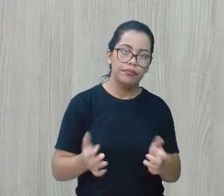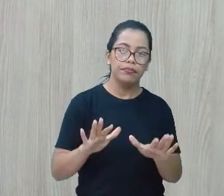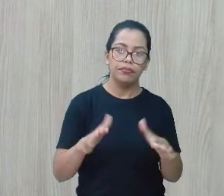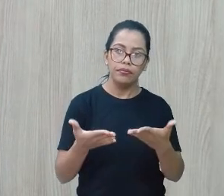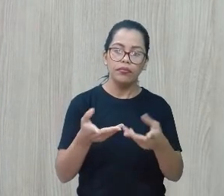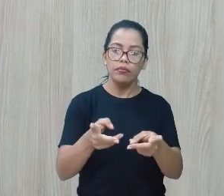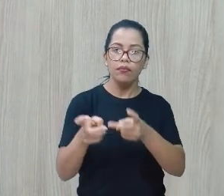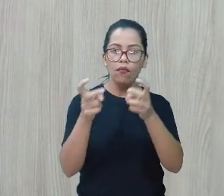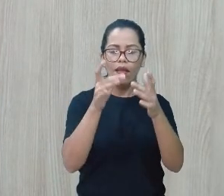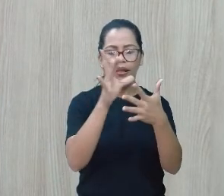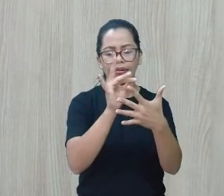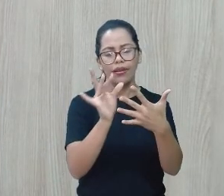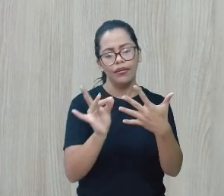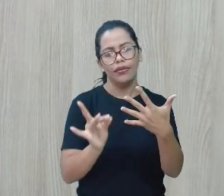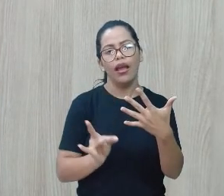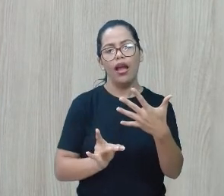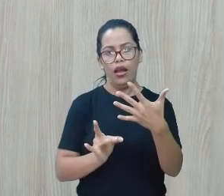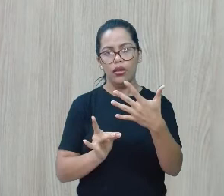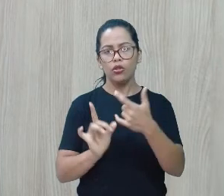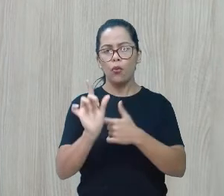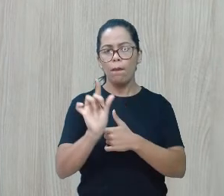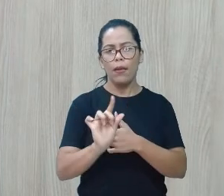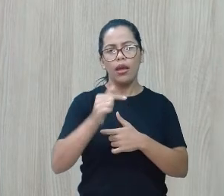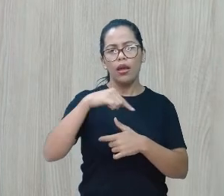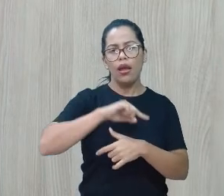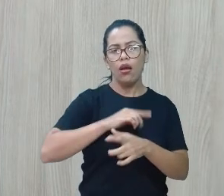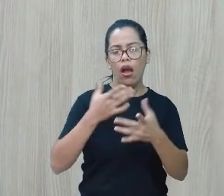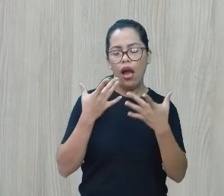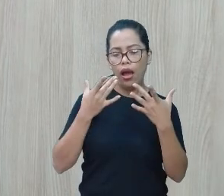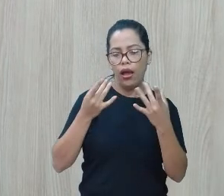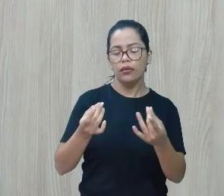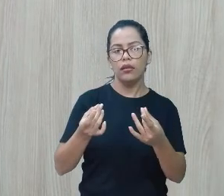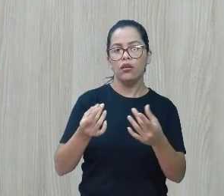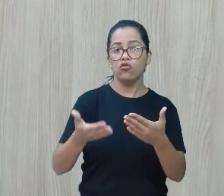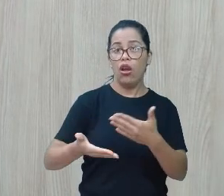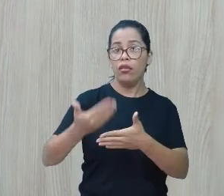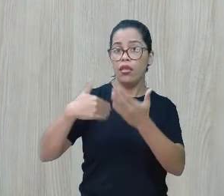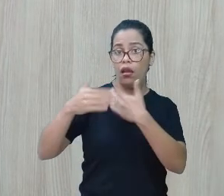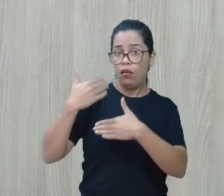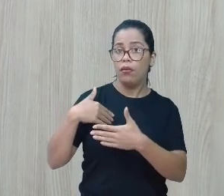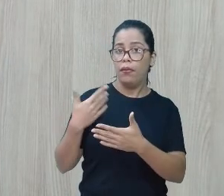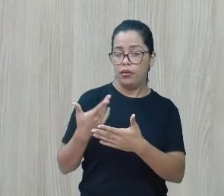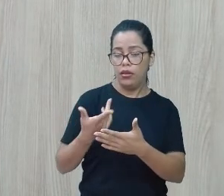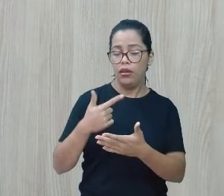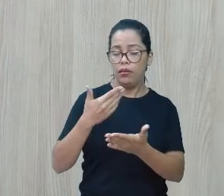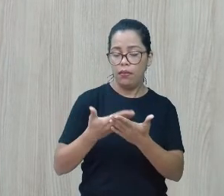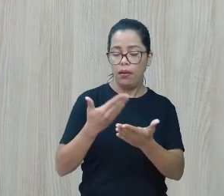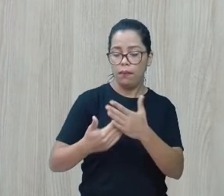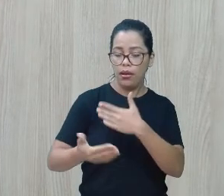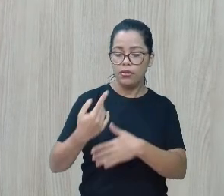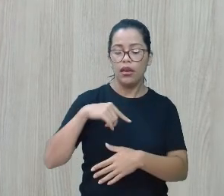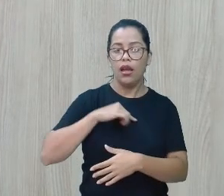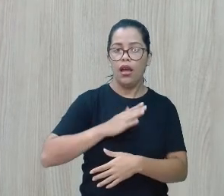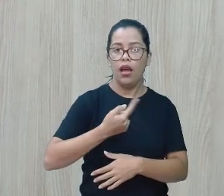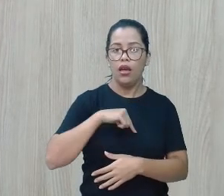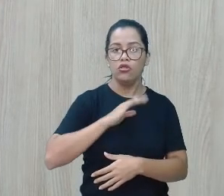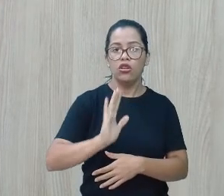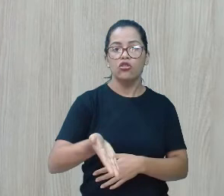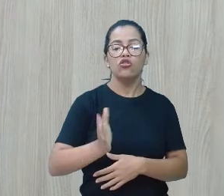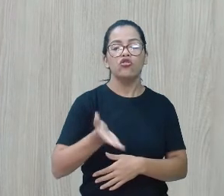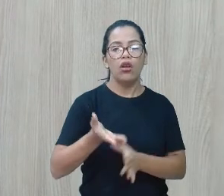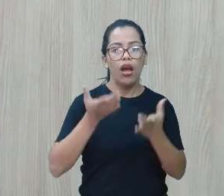são detalhes, né, pequenos detalhes que a gente está chamando a atenção desde a aula anterior, né? Então todos esses conceitos,